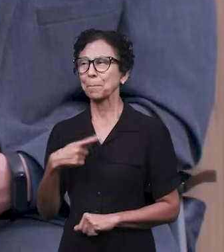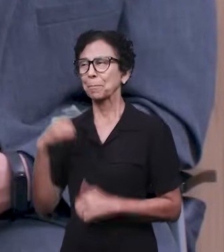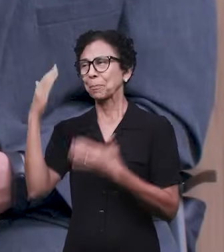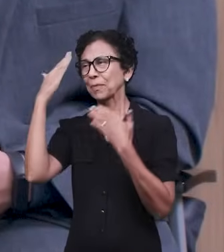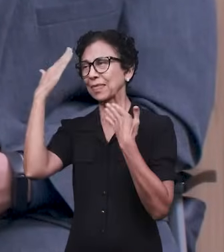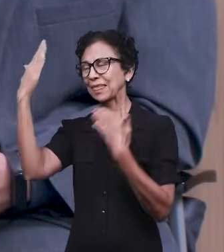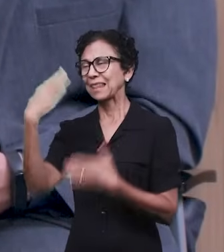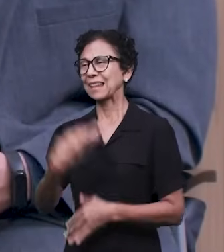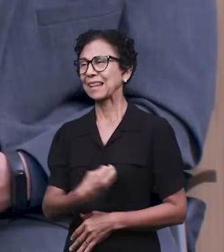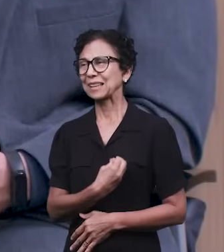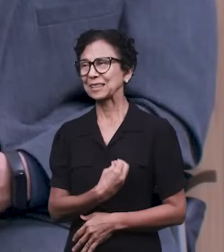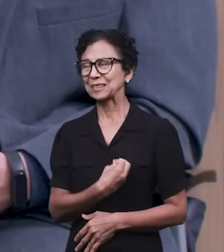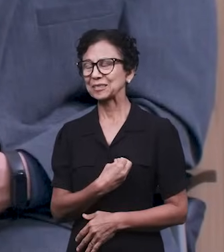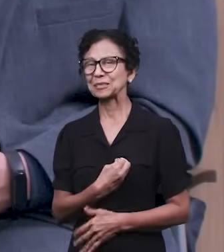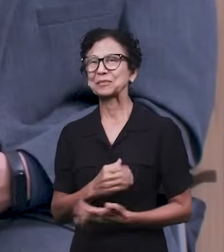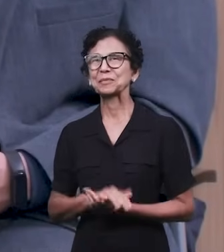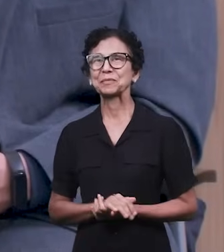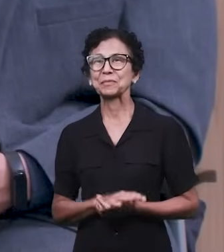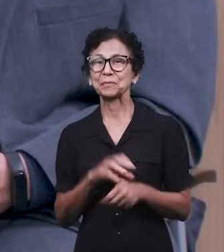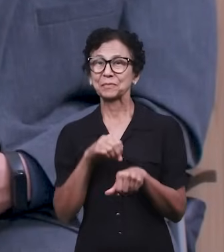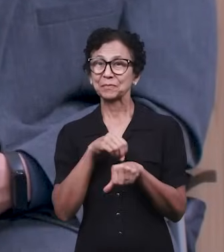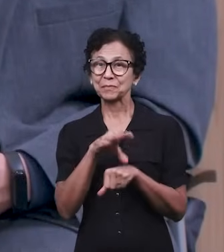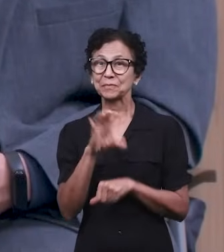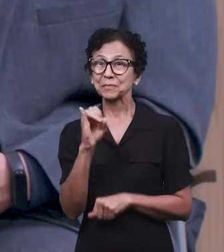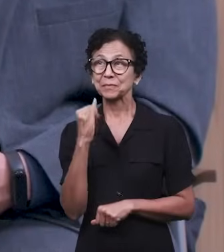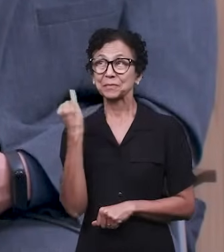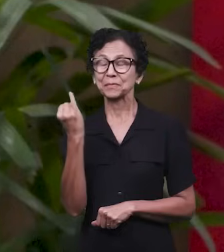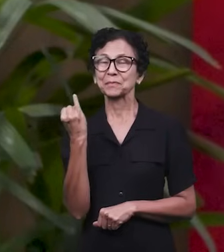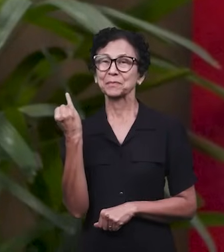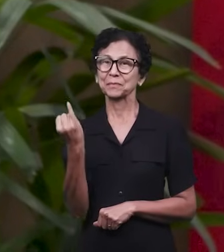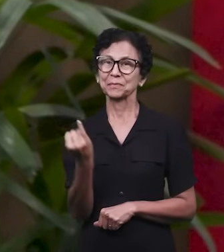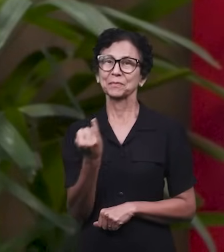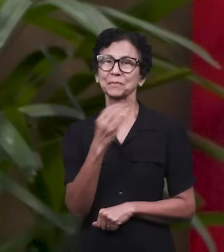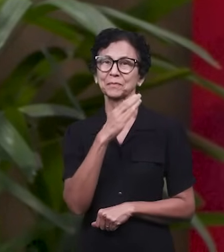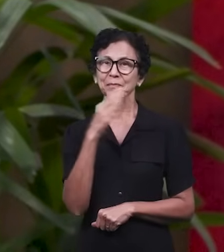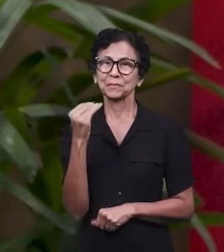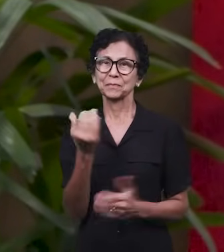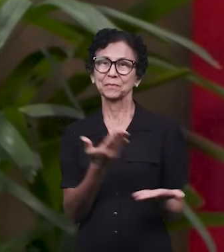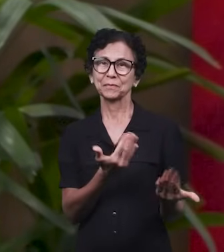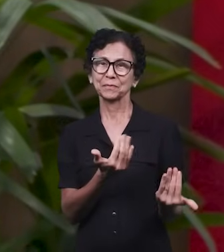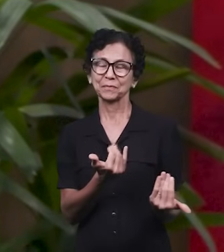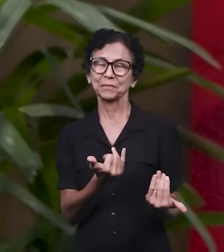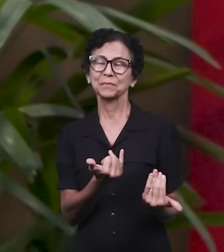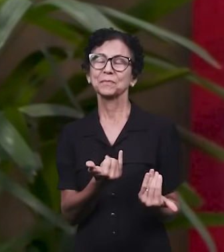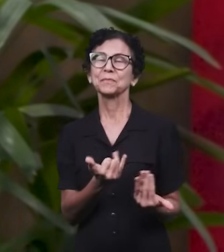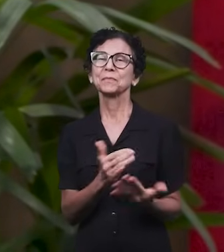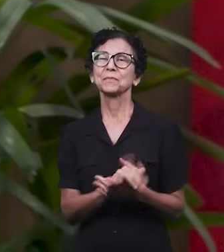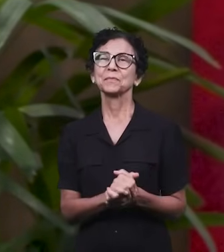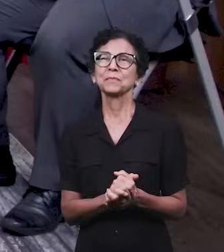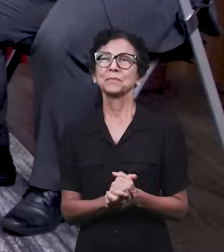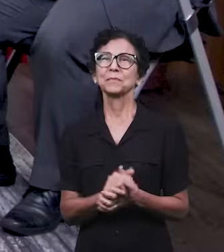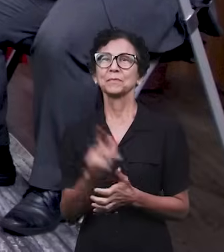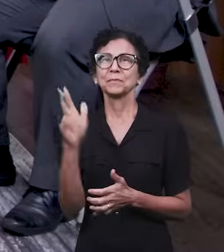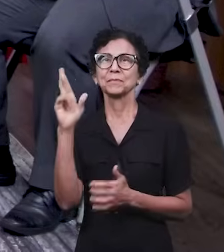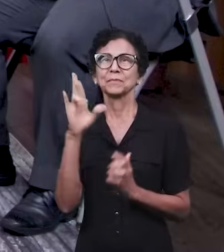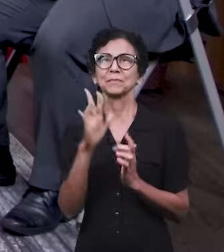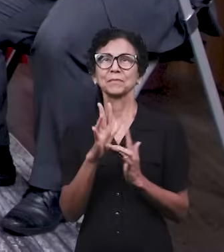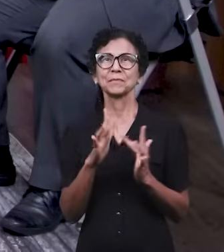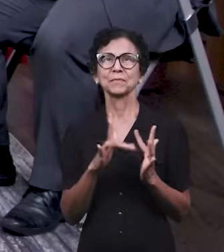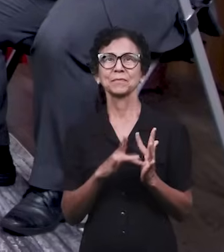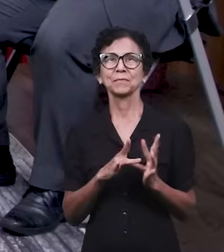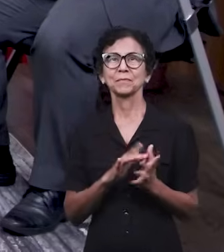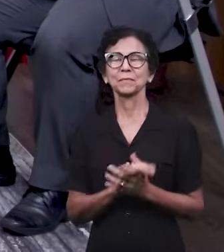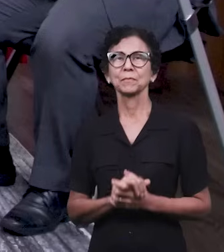contribuições e dicas valiosas para os nossos adolescentes, jovens, para as famílias. A paz do Senhor Jesus. Obrigado, paz do Senhor